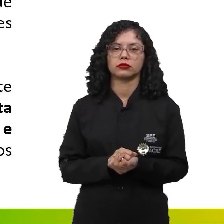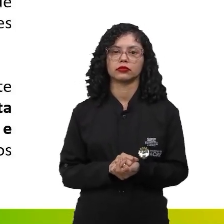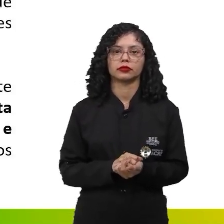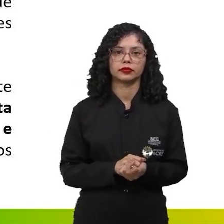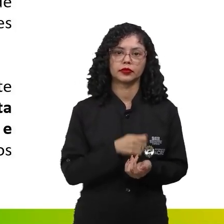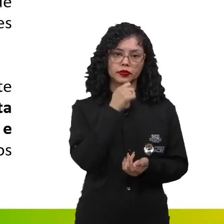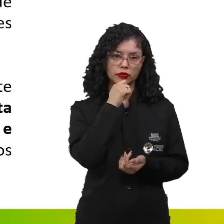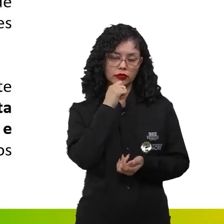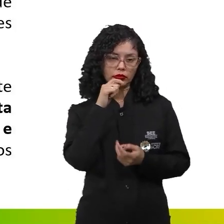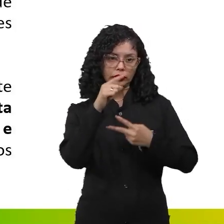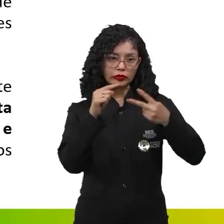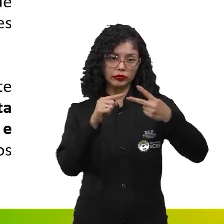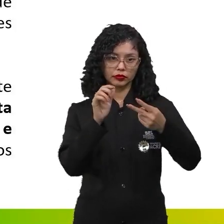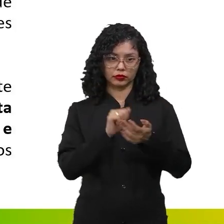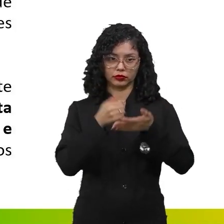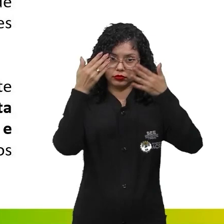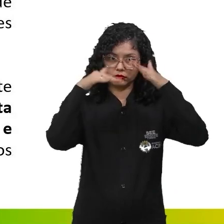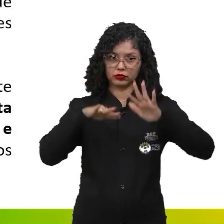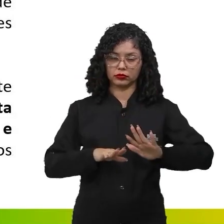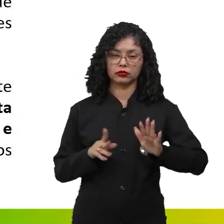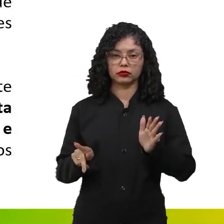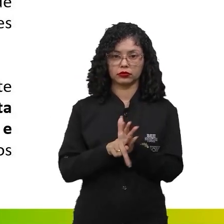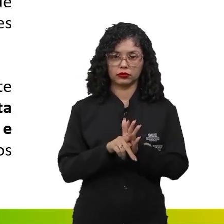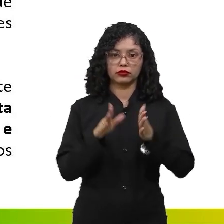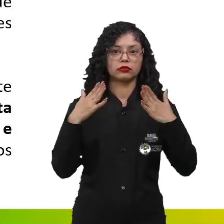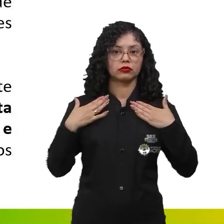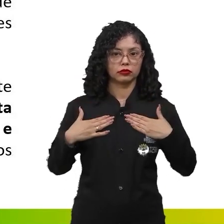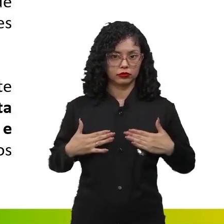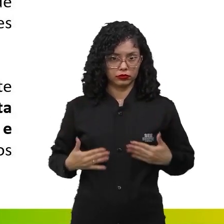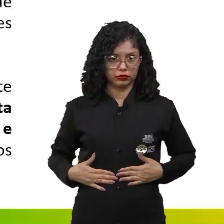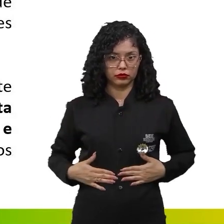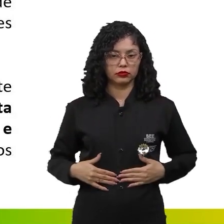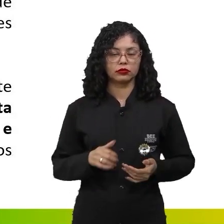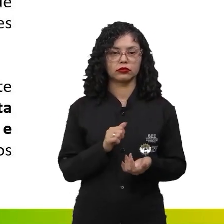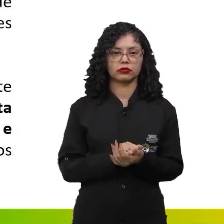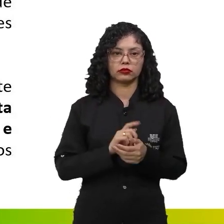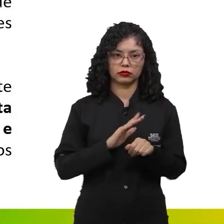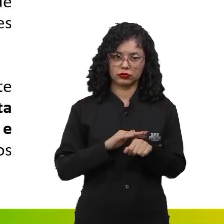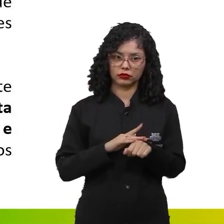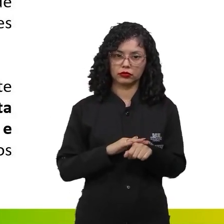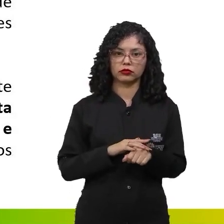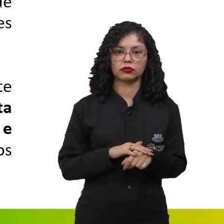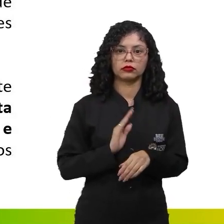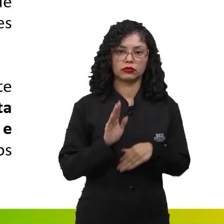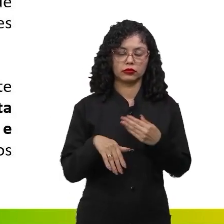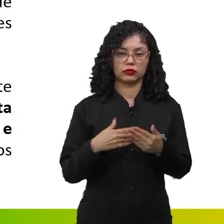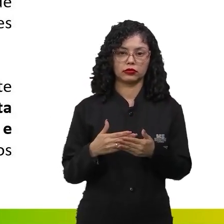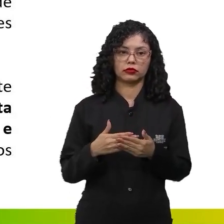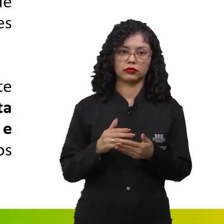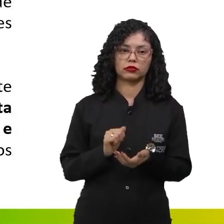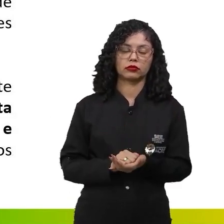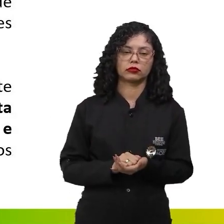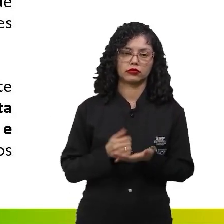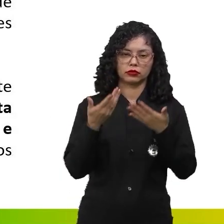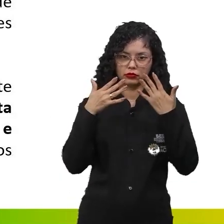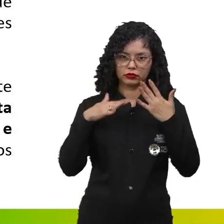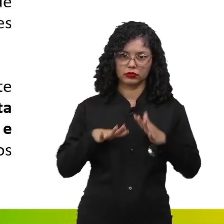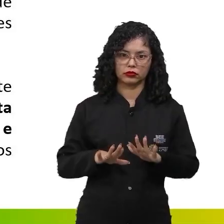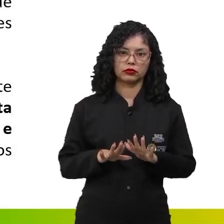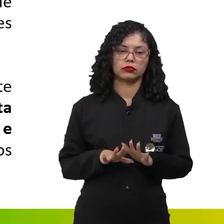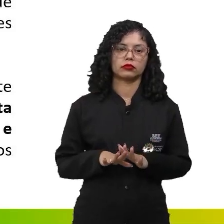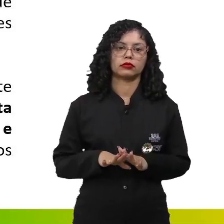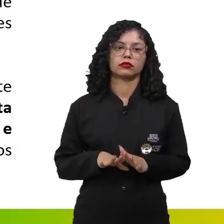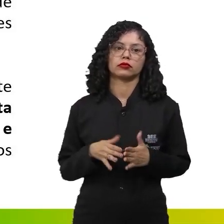imunidade ativa, ela tem dois tipos. Temos a natural, que após pegar uma doença, né, ela desenvolve a imunidade natural, mas